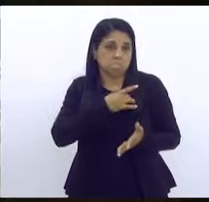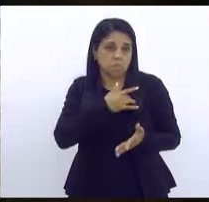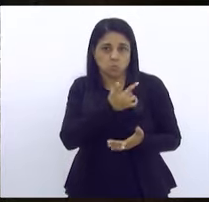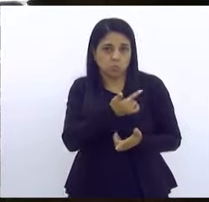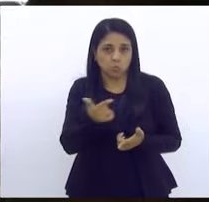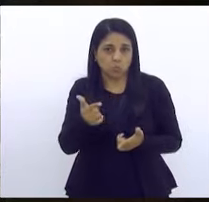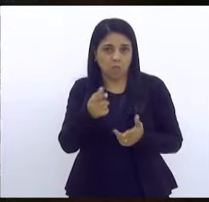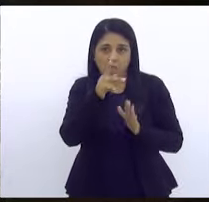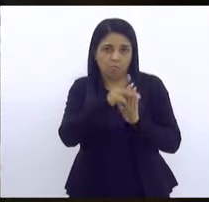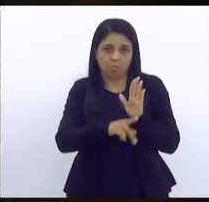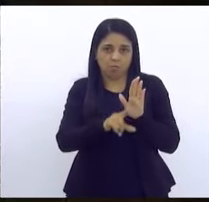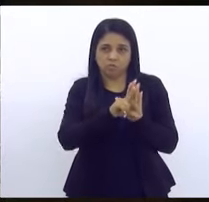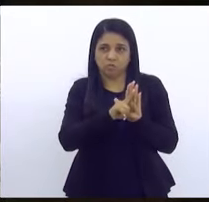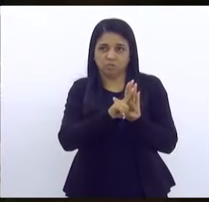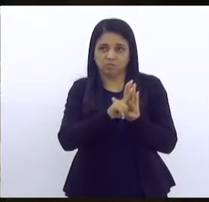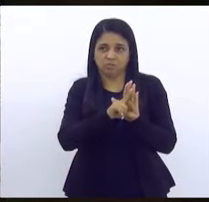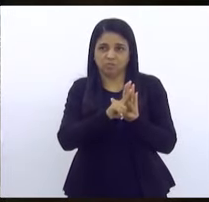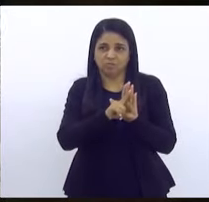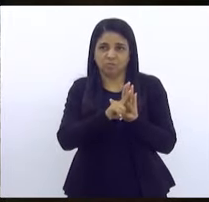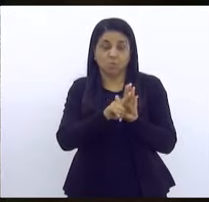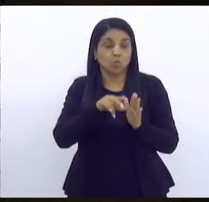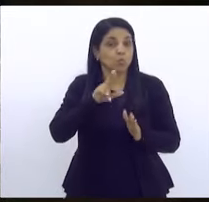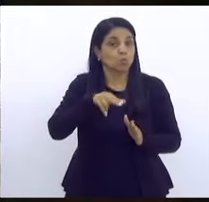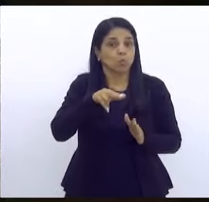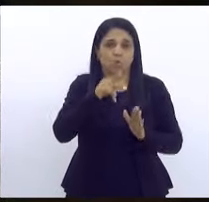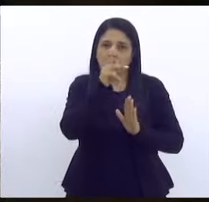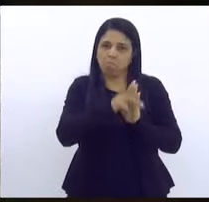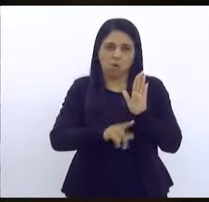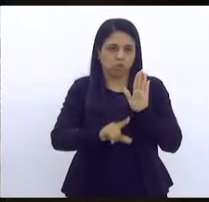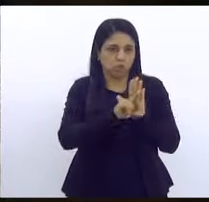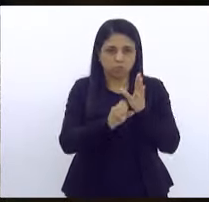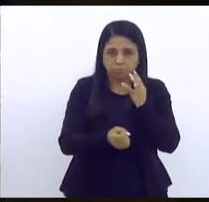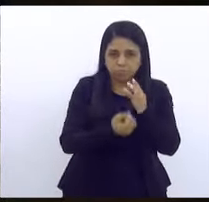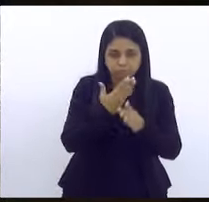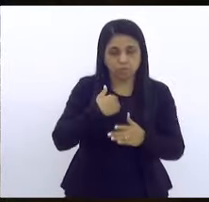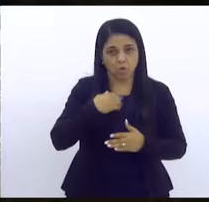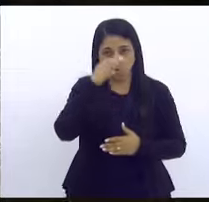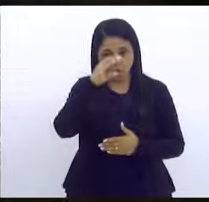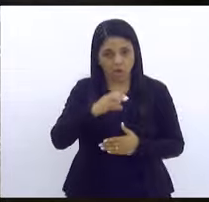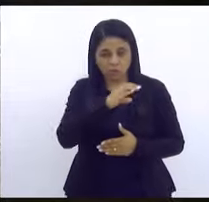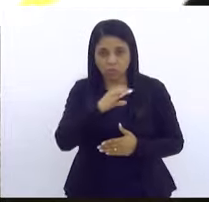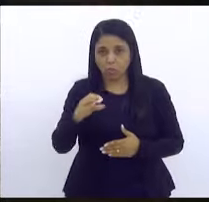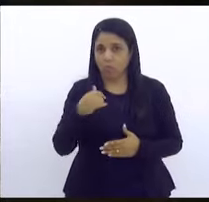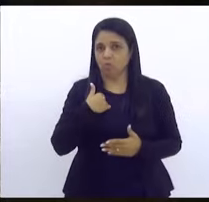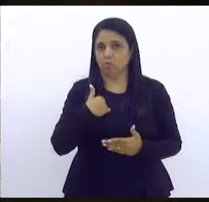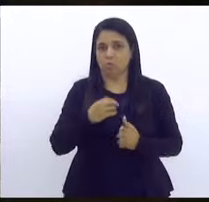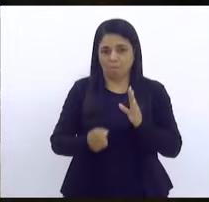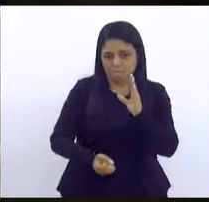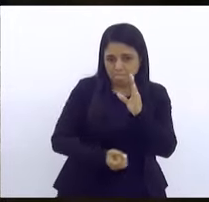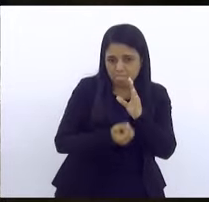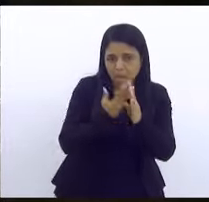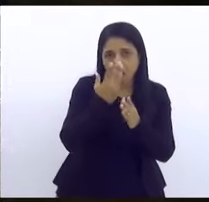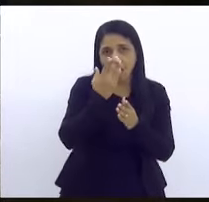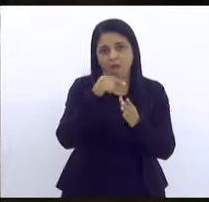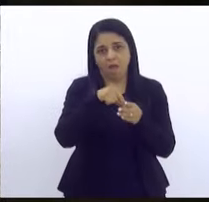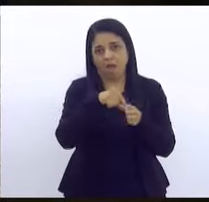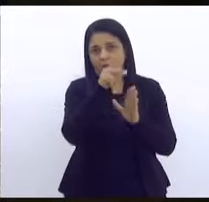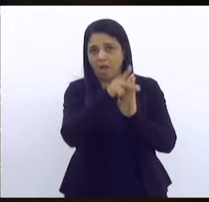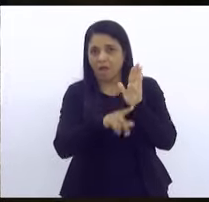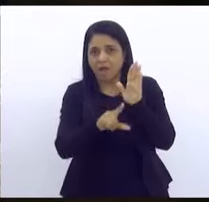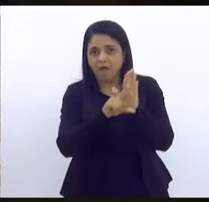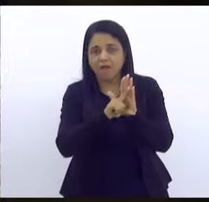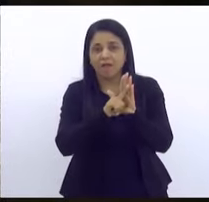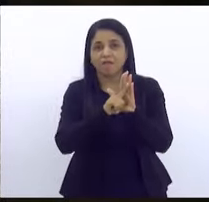esse projeto. Eu jamais faria um projeto, eu, católico, apostólico, romano, votar para todos os